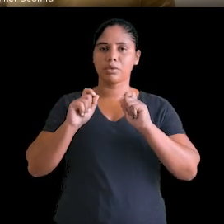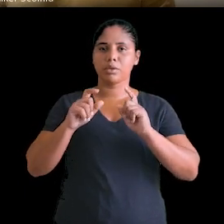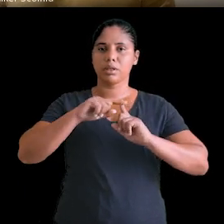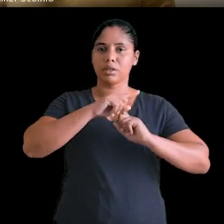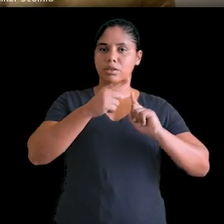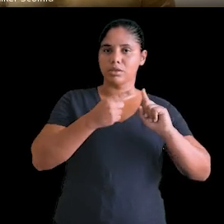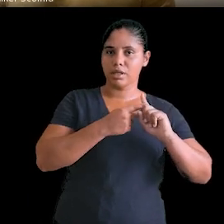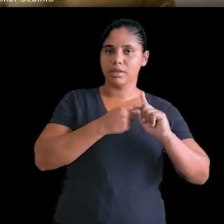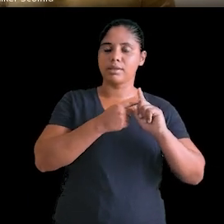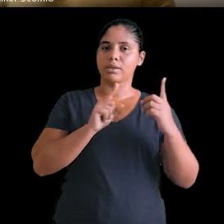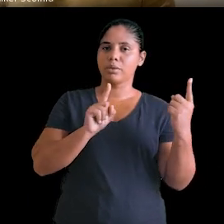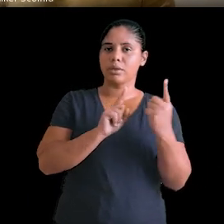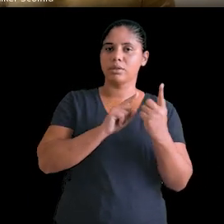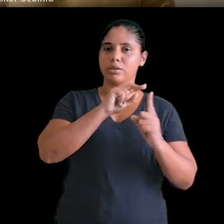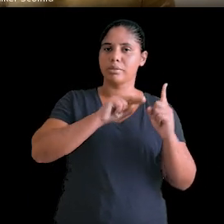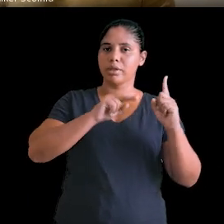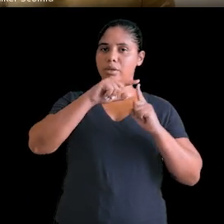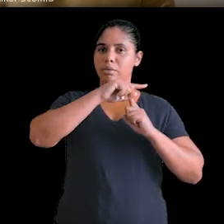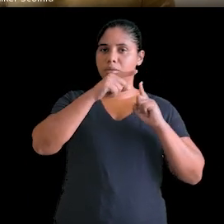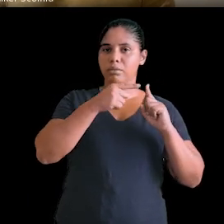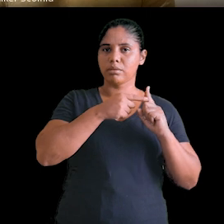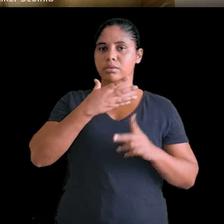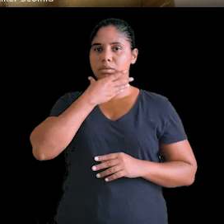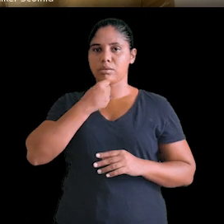gestação e pré-natal de homens trans.